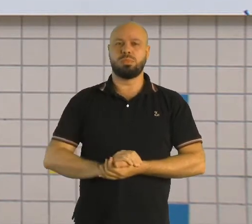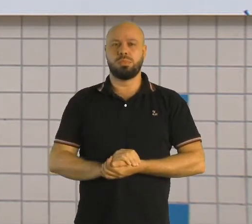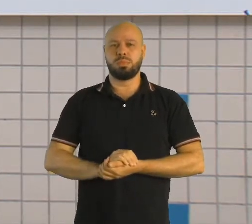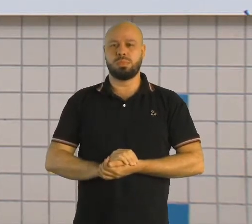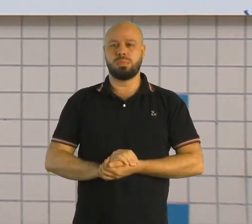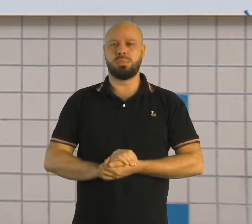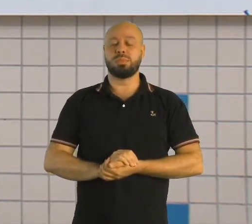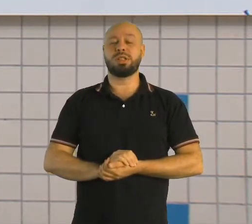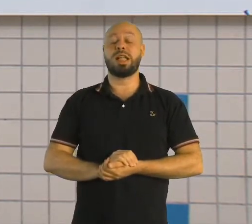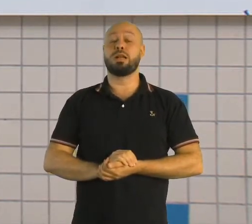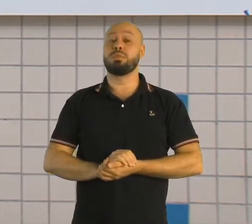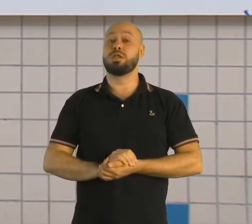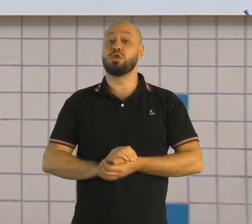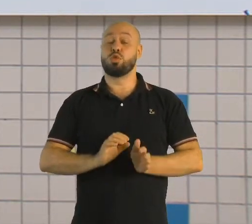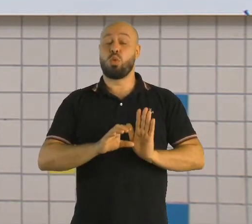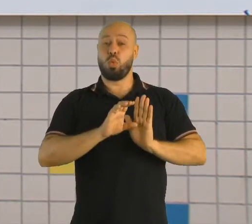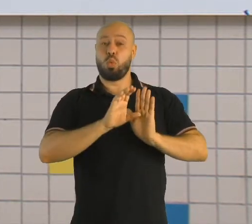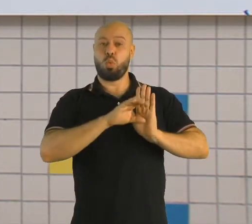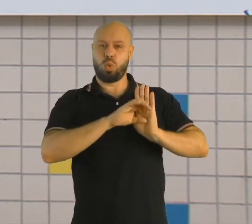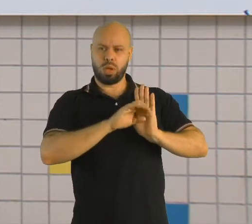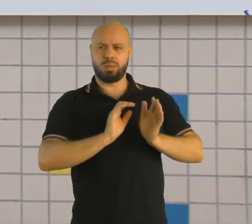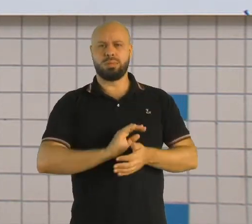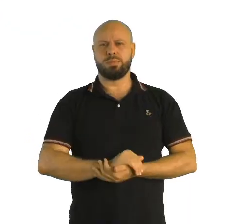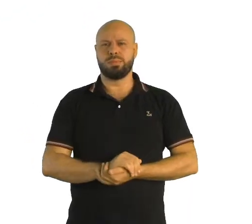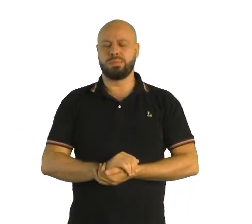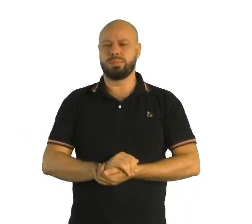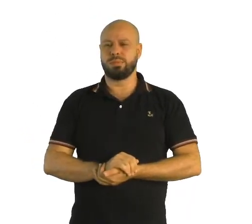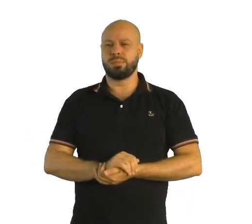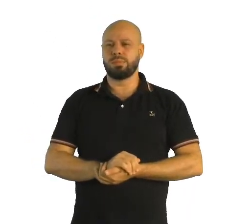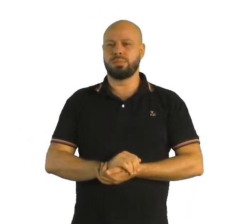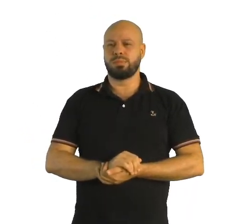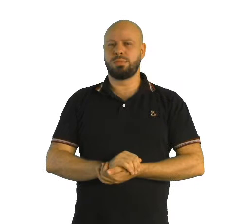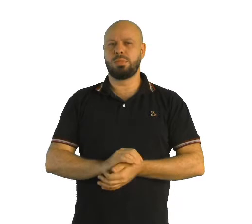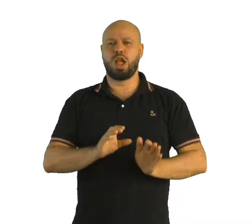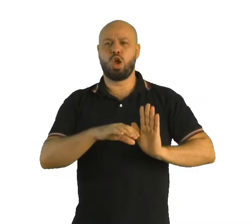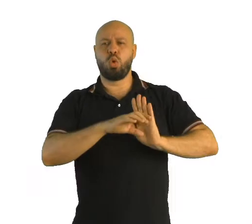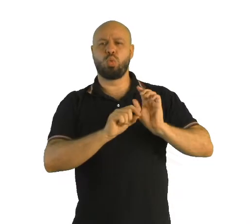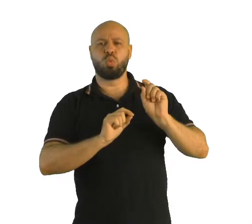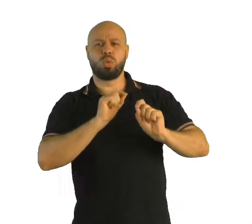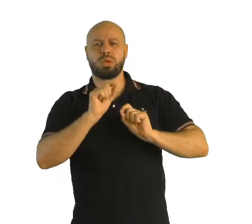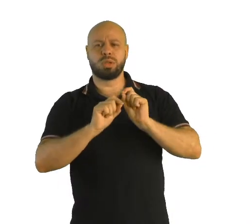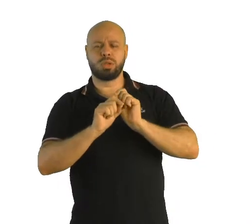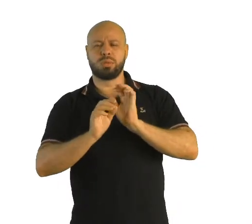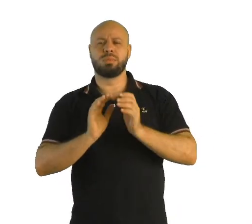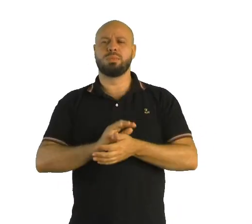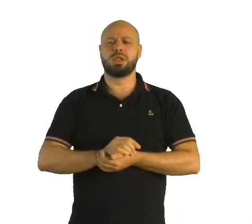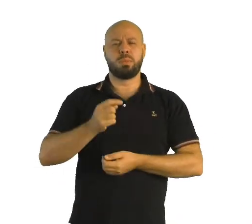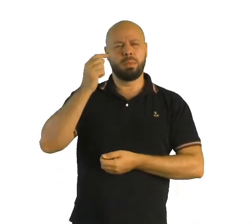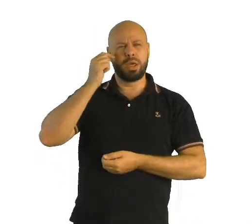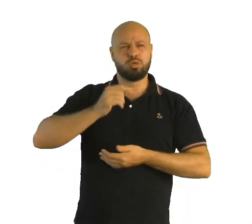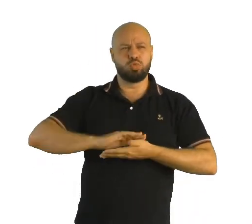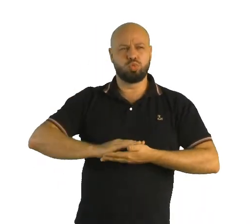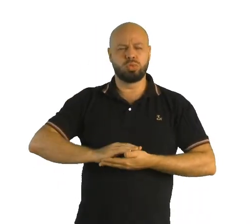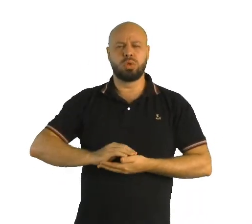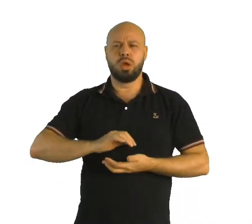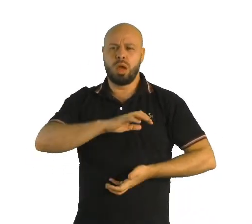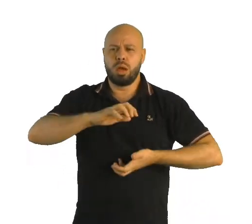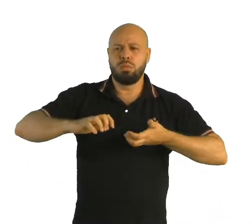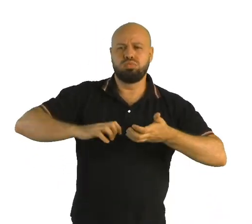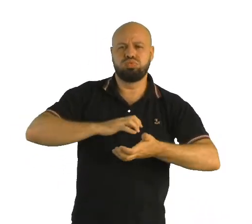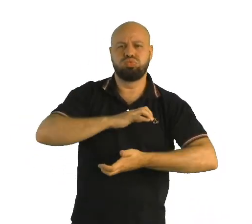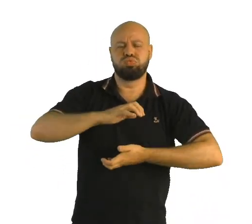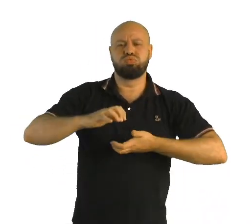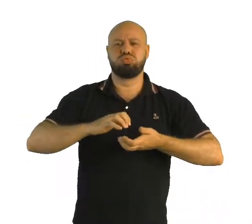pela definição. Tá? Então, nós podemos definir o renascimento cultural como uma revolução